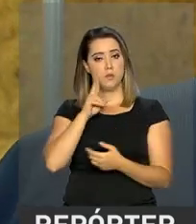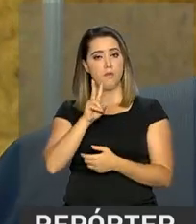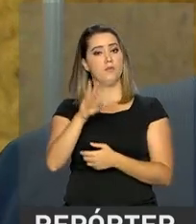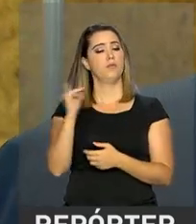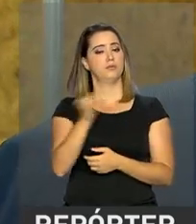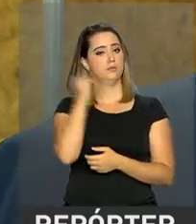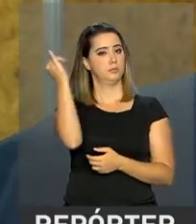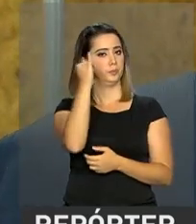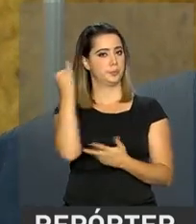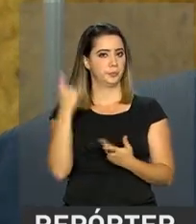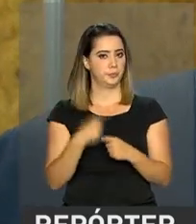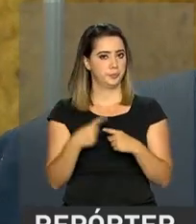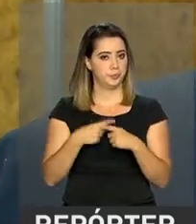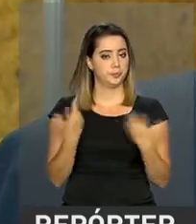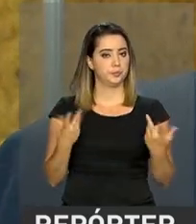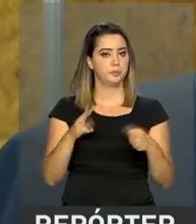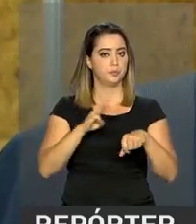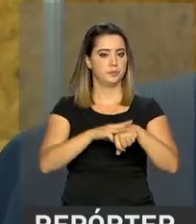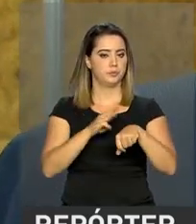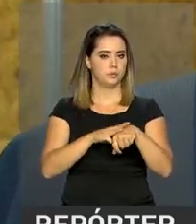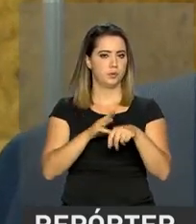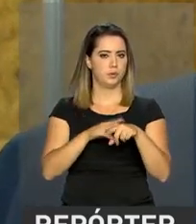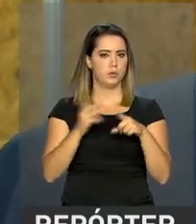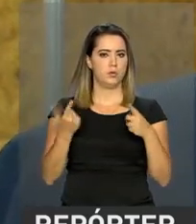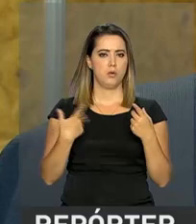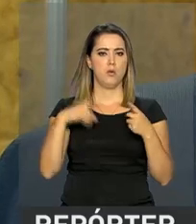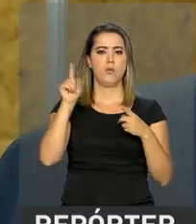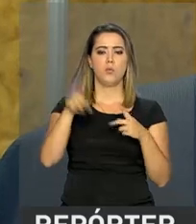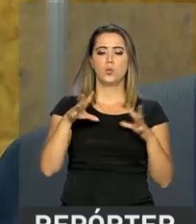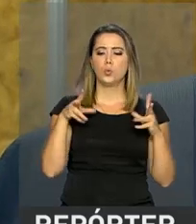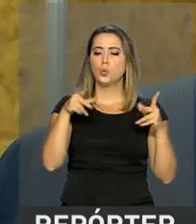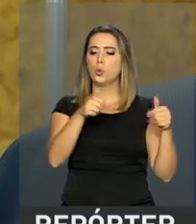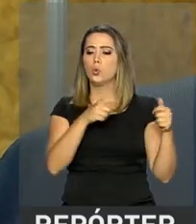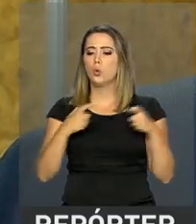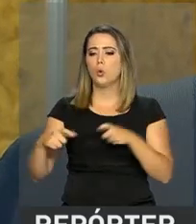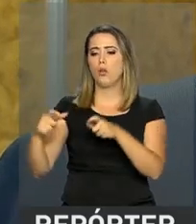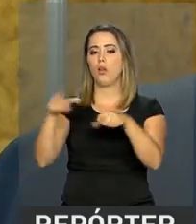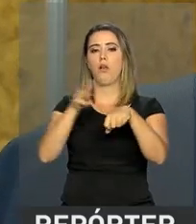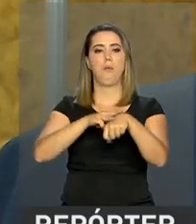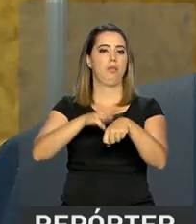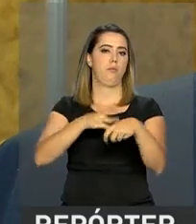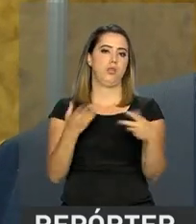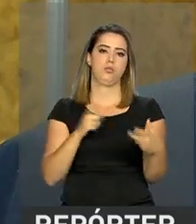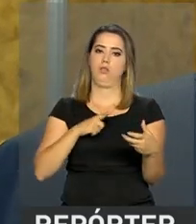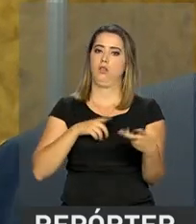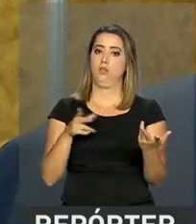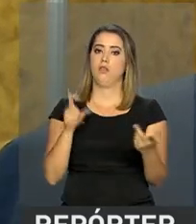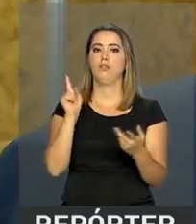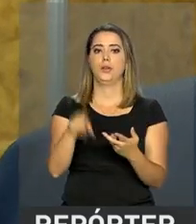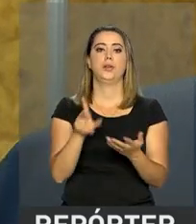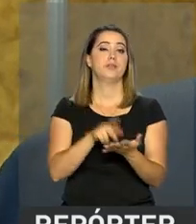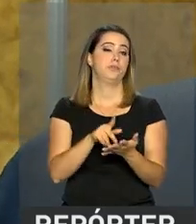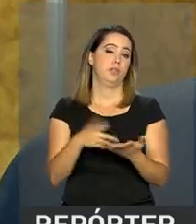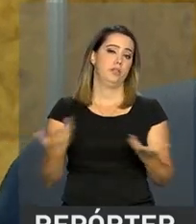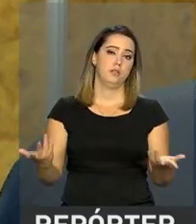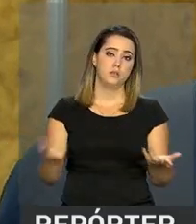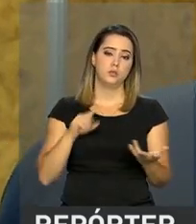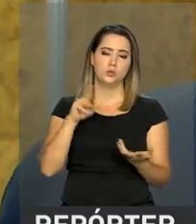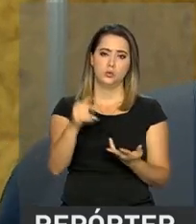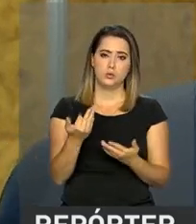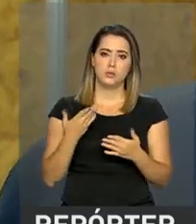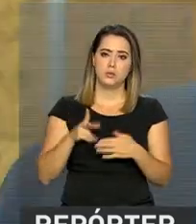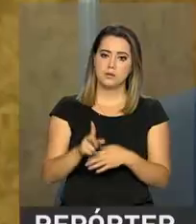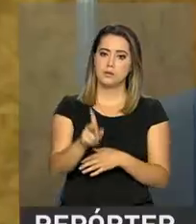A matemática, a frase está em tudo, é muito correta, ela está lá por trás de todos